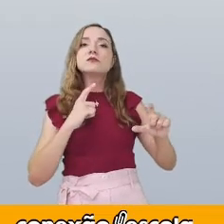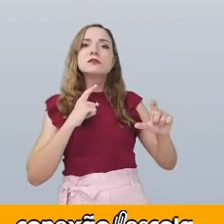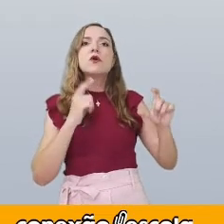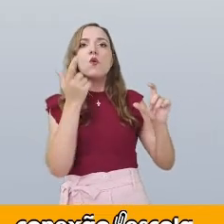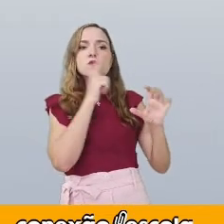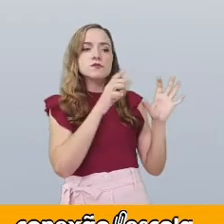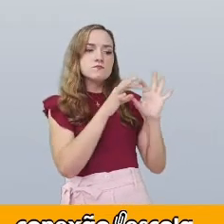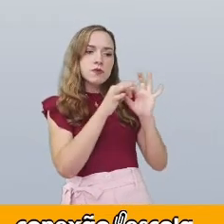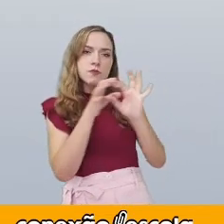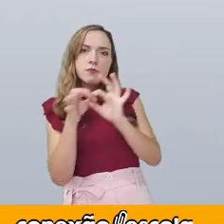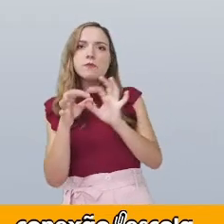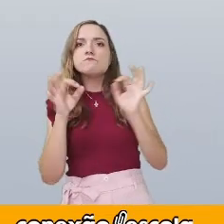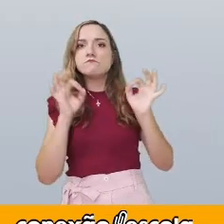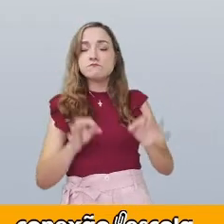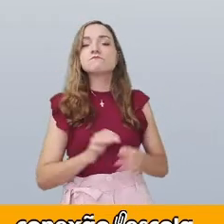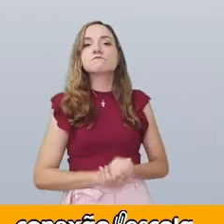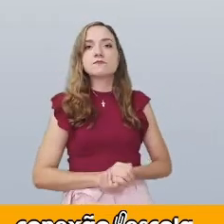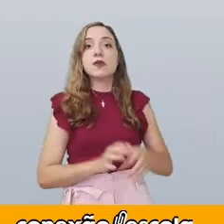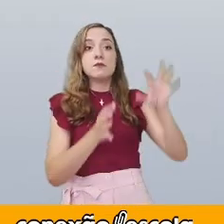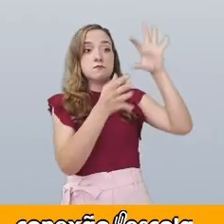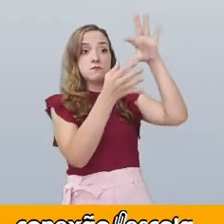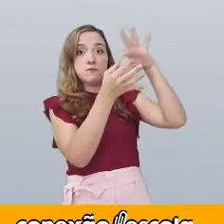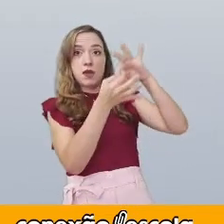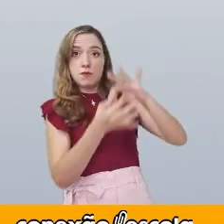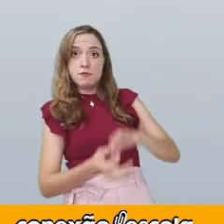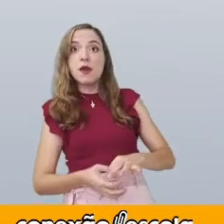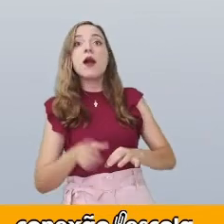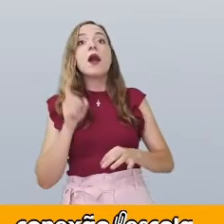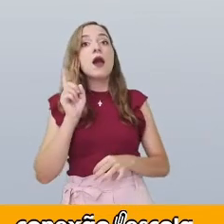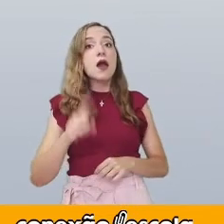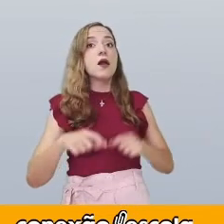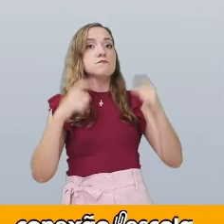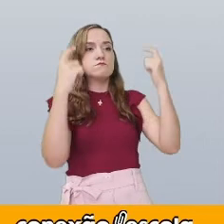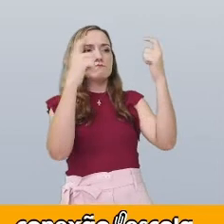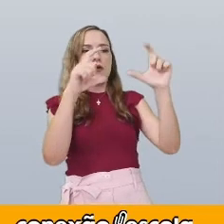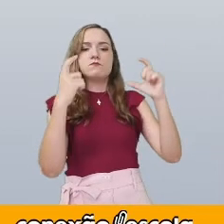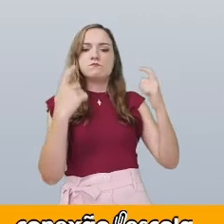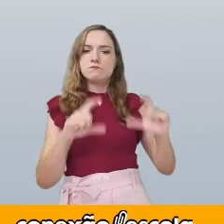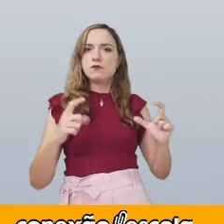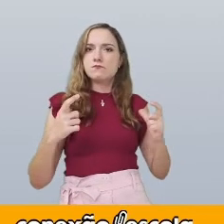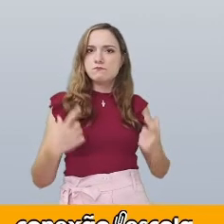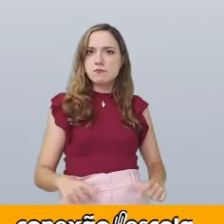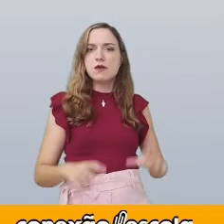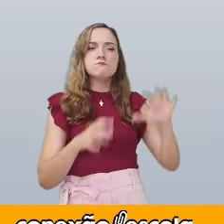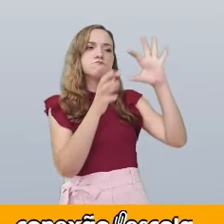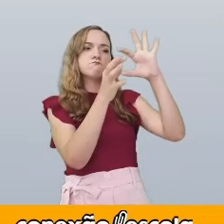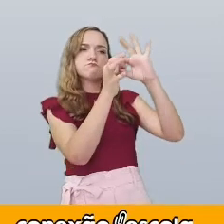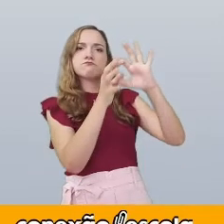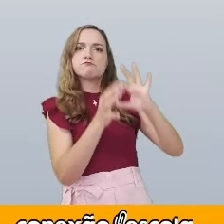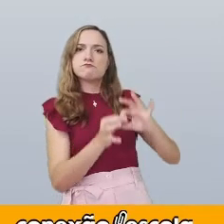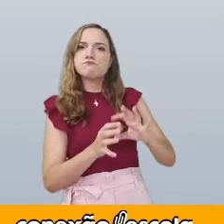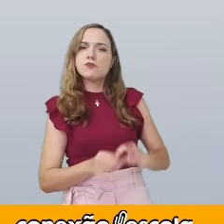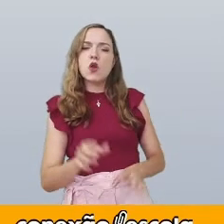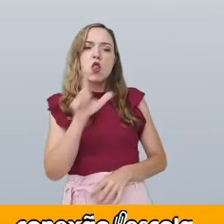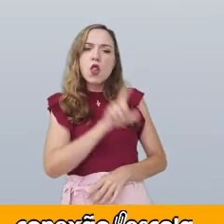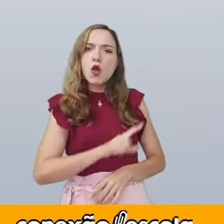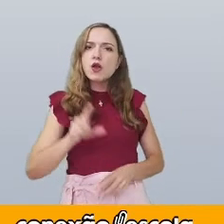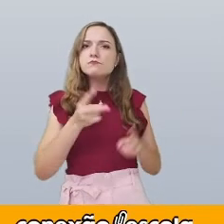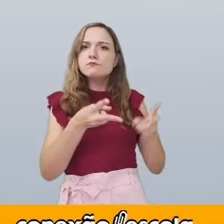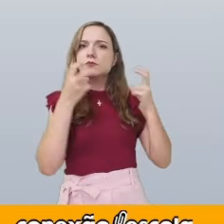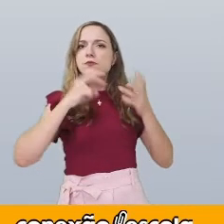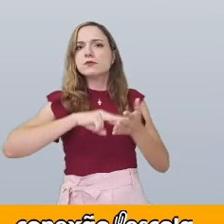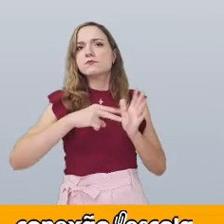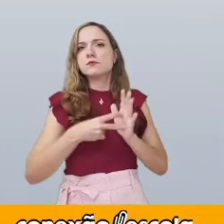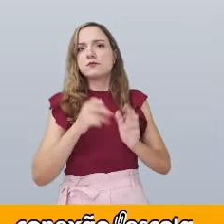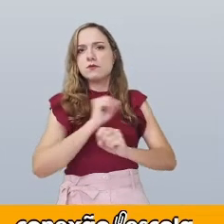texto. Já a coerência, ela diz respeito à ligação lógica das ideias, a amarração entre elas